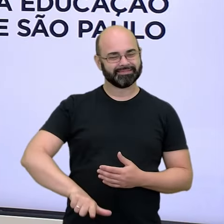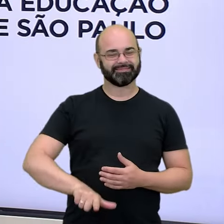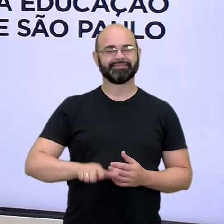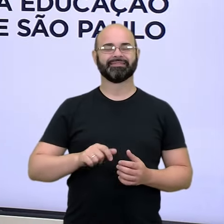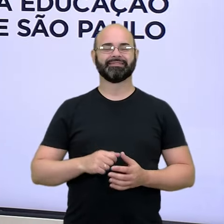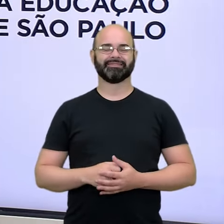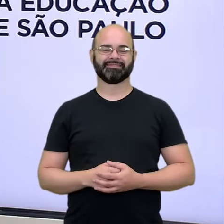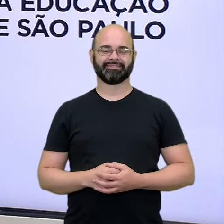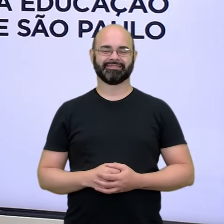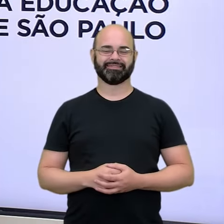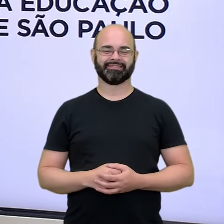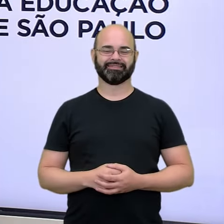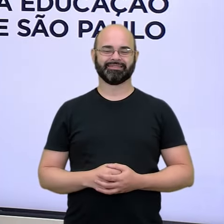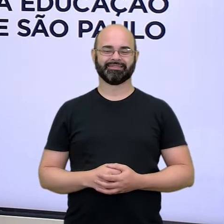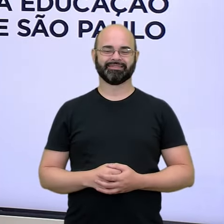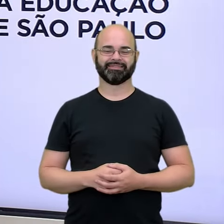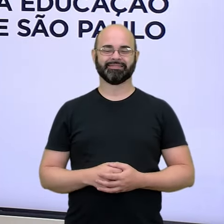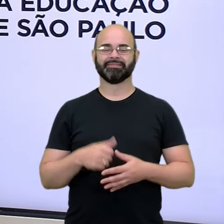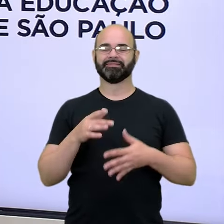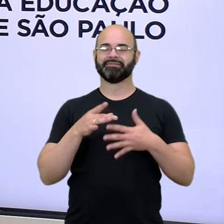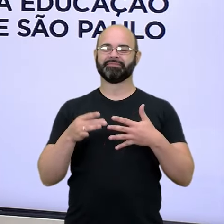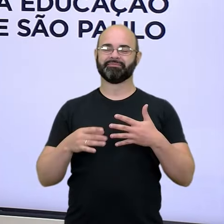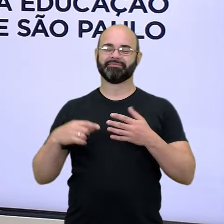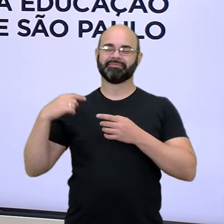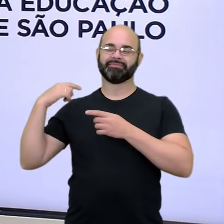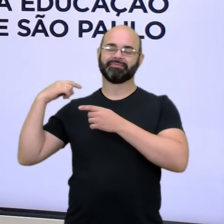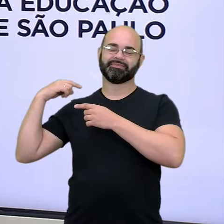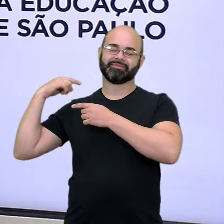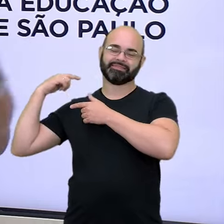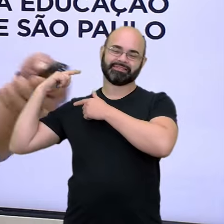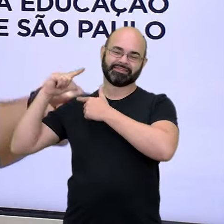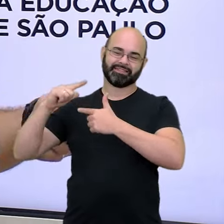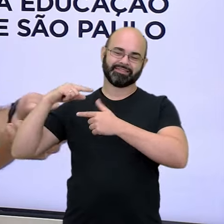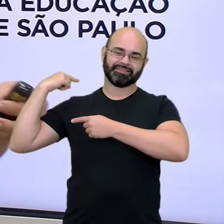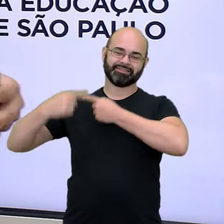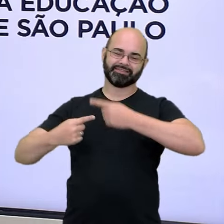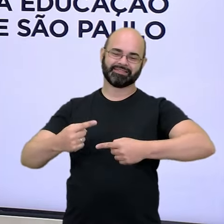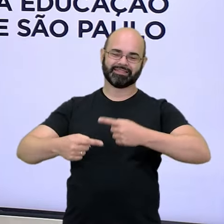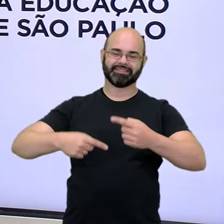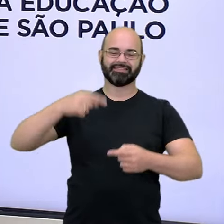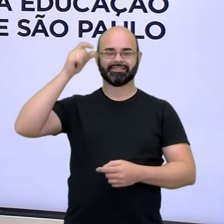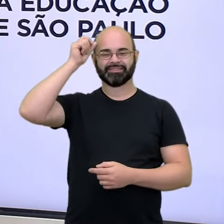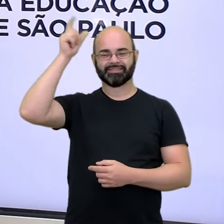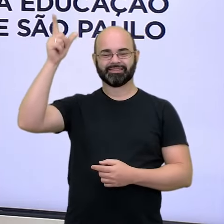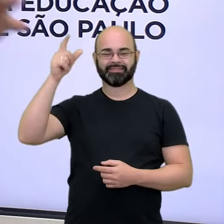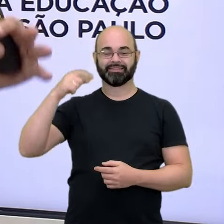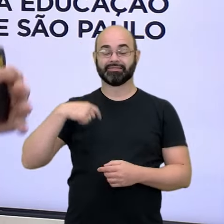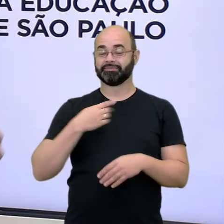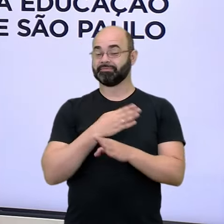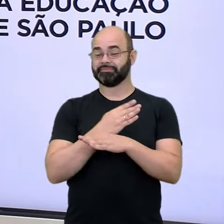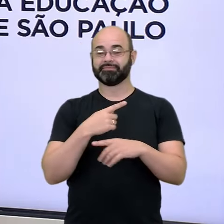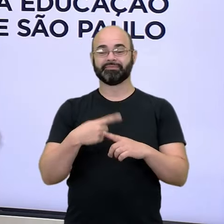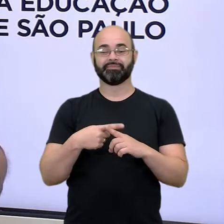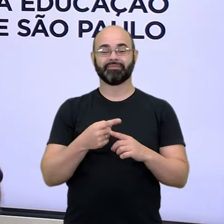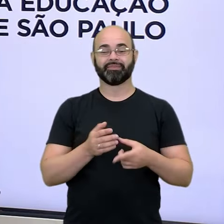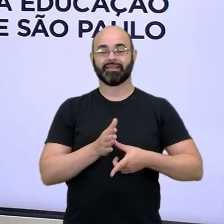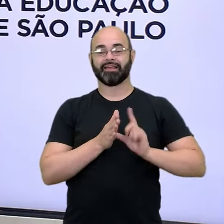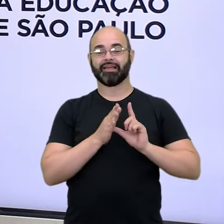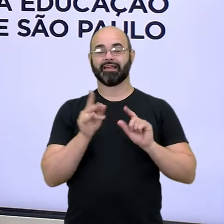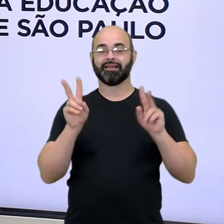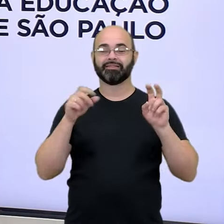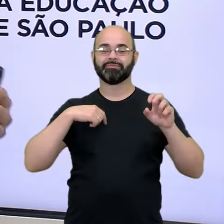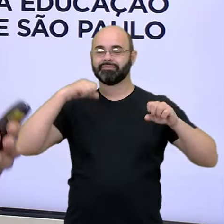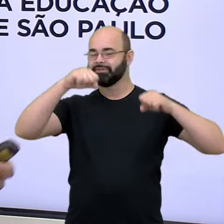componente Tradições e Heranças Culturais. Aqui, tô todo perdido aqui porque eu estava falando sobre lutas na aula anterior com a